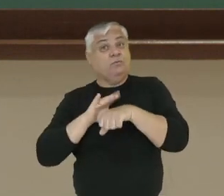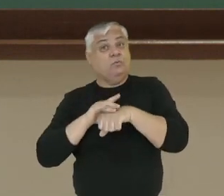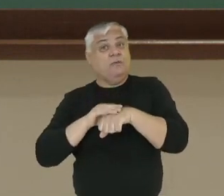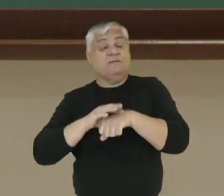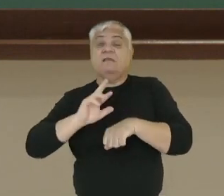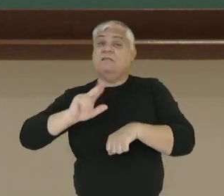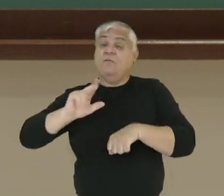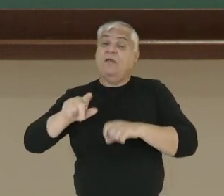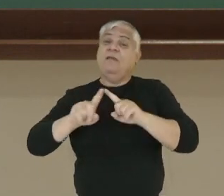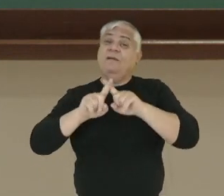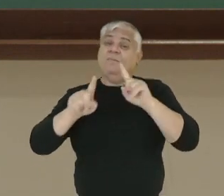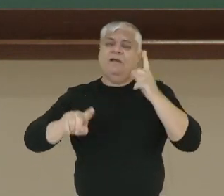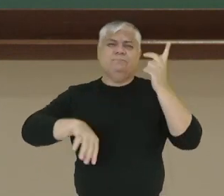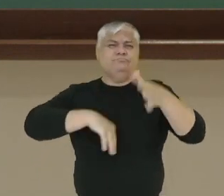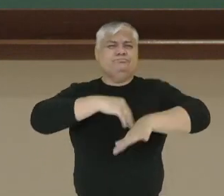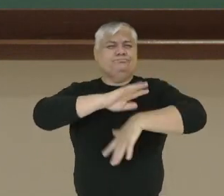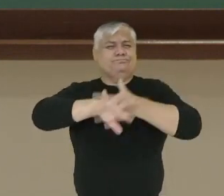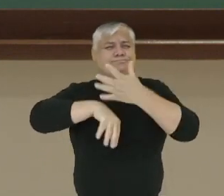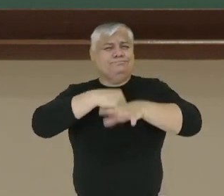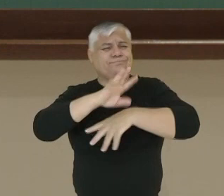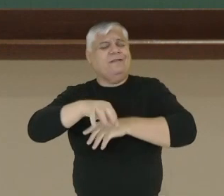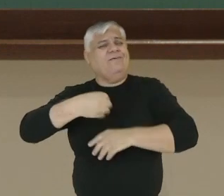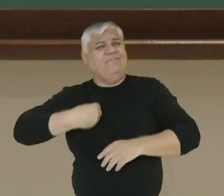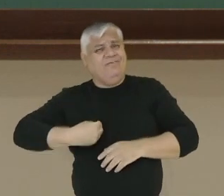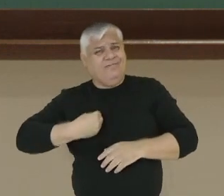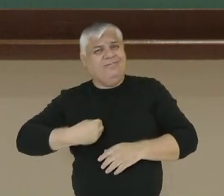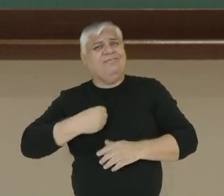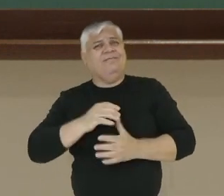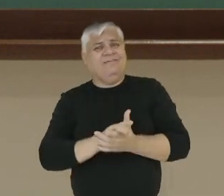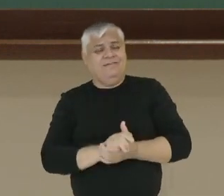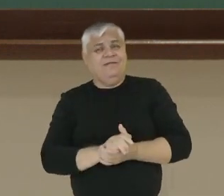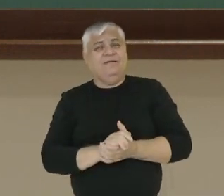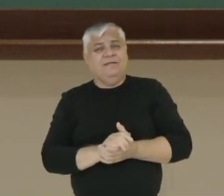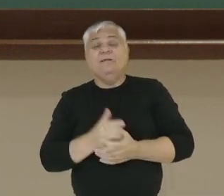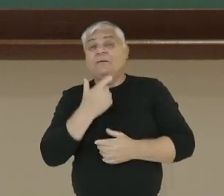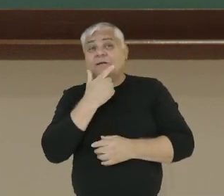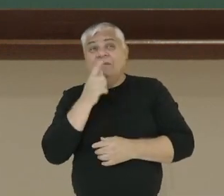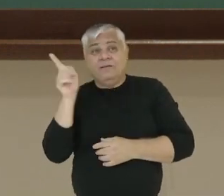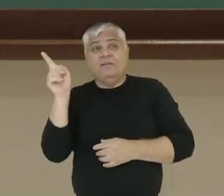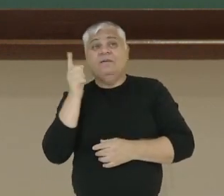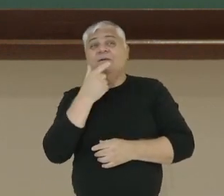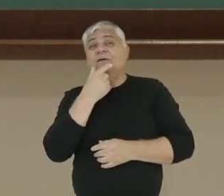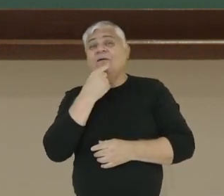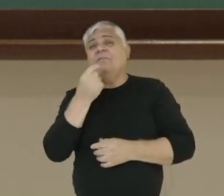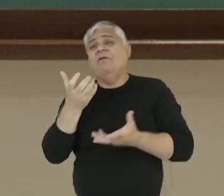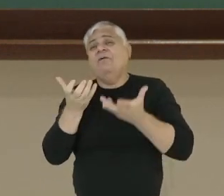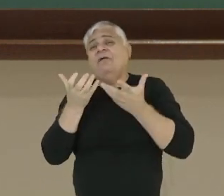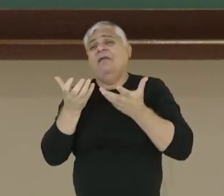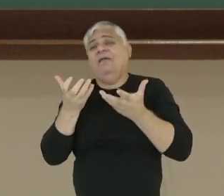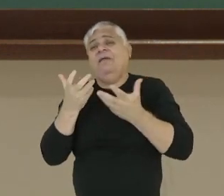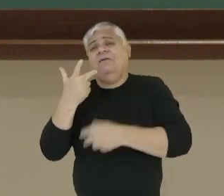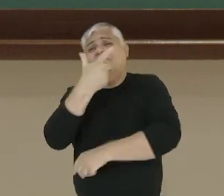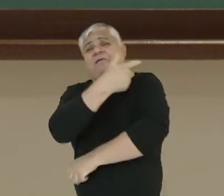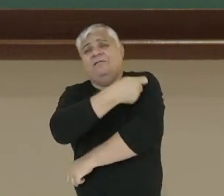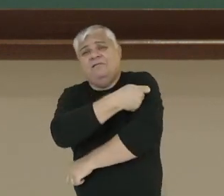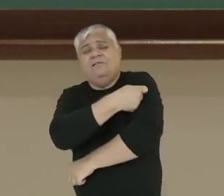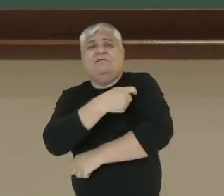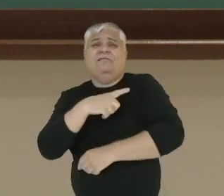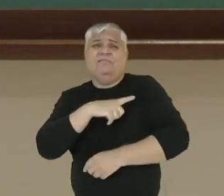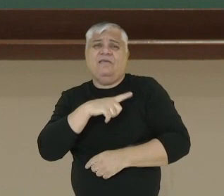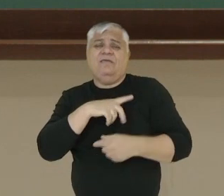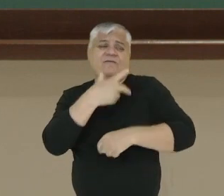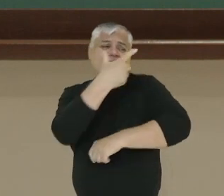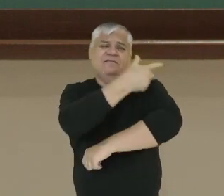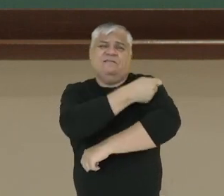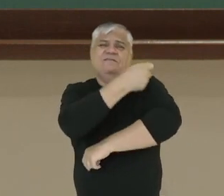muito transtorno na vida das pessoas. E aí ele está pedindo vacina para o desemprego, porque tem vacina para um tudo, né? Então agora a gente